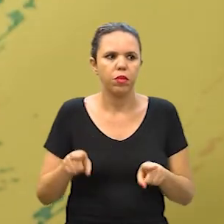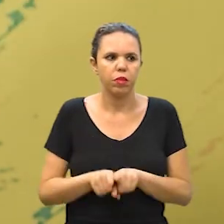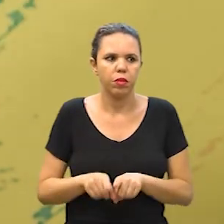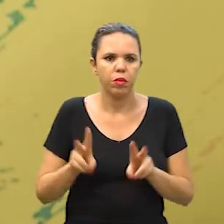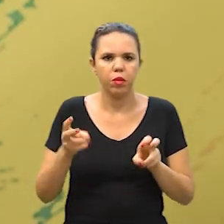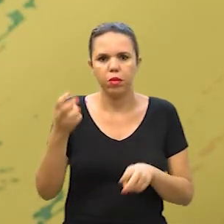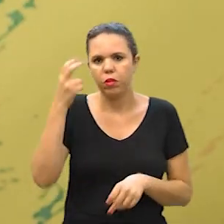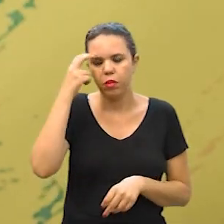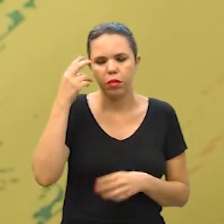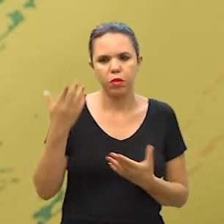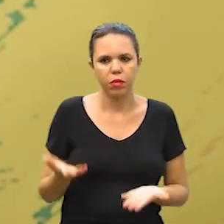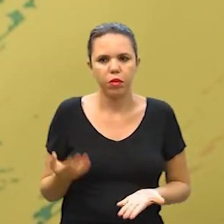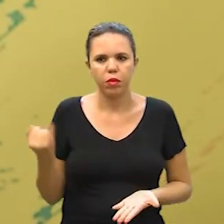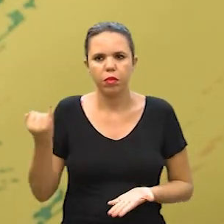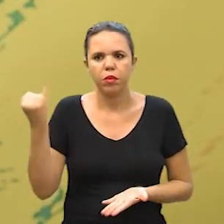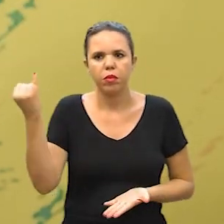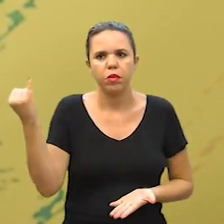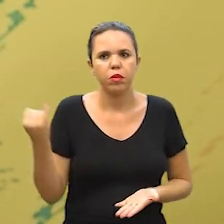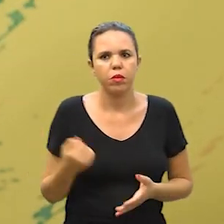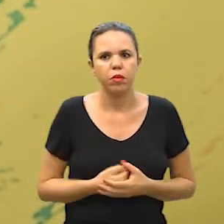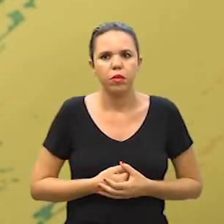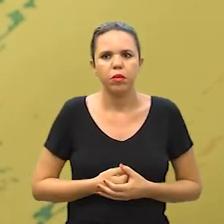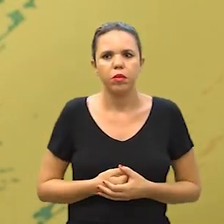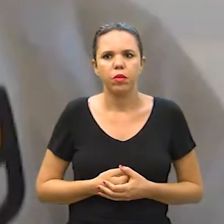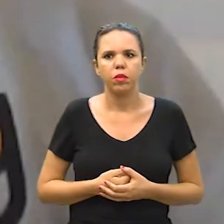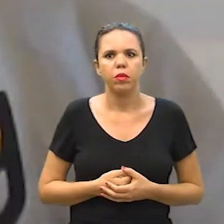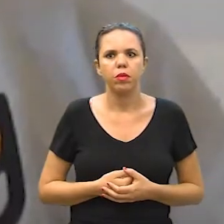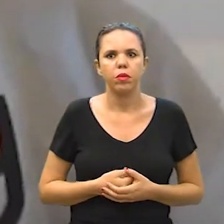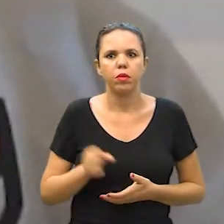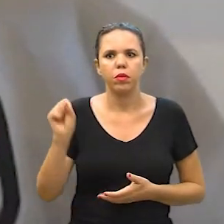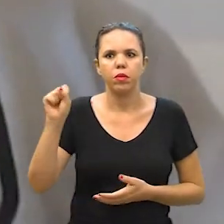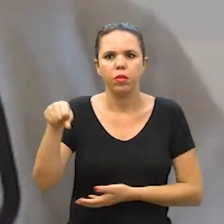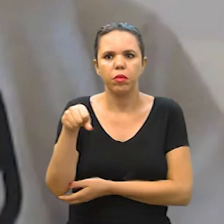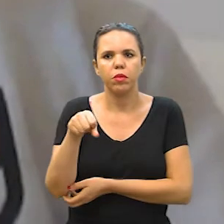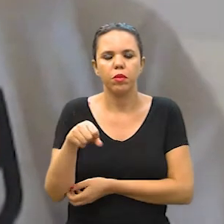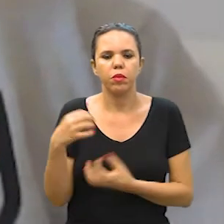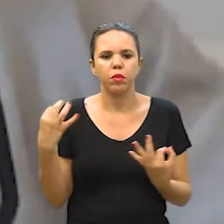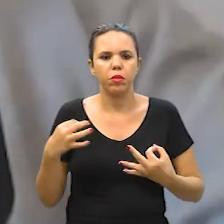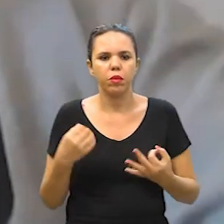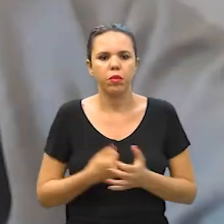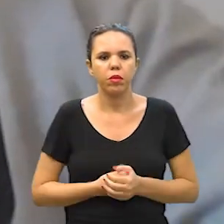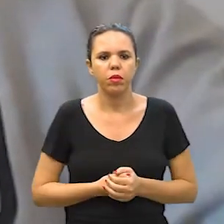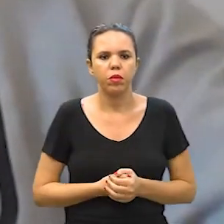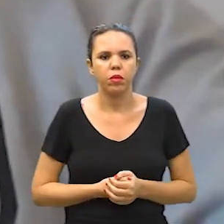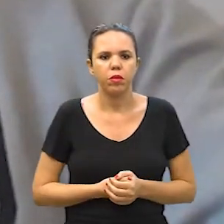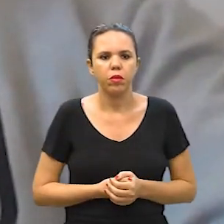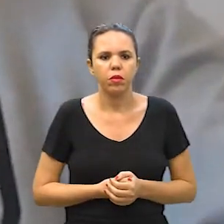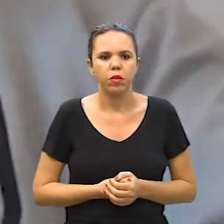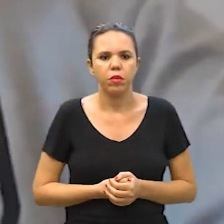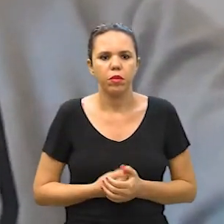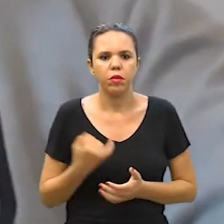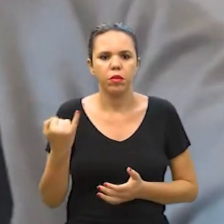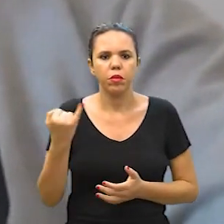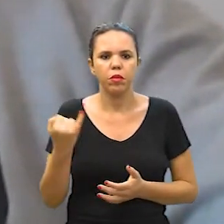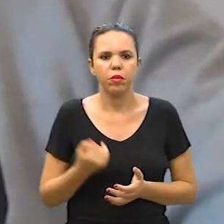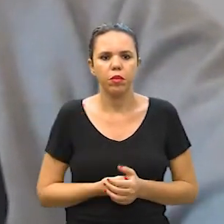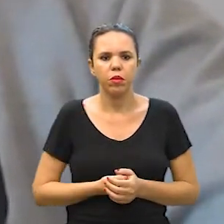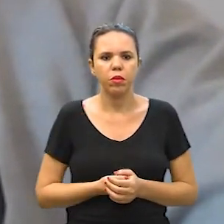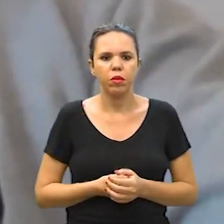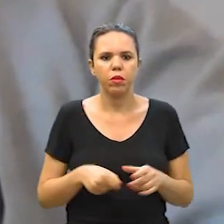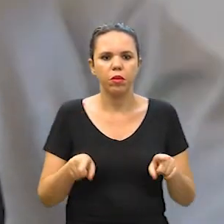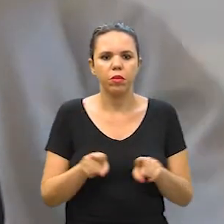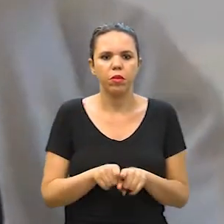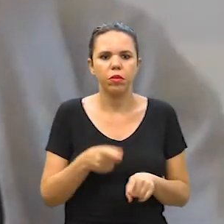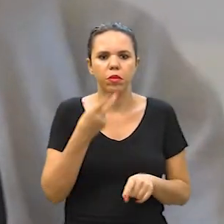questão da cultura que é extremamente importante também, né, Mário? Sim, sim, perfeito, André. Agora, é muito importante a gente